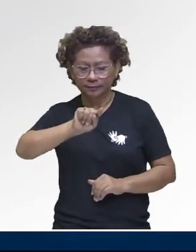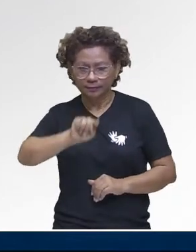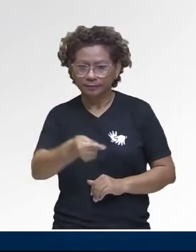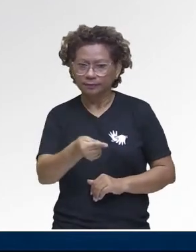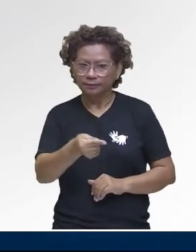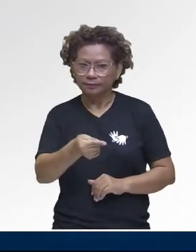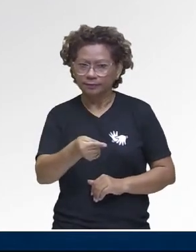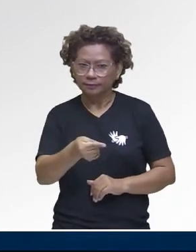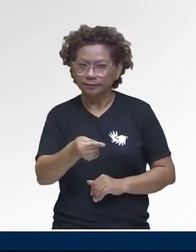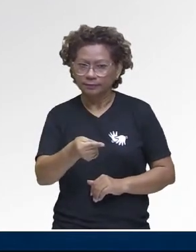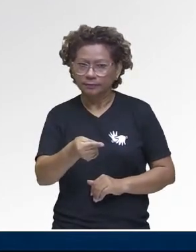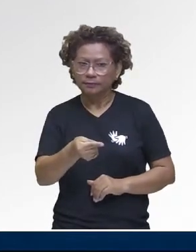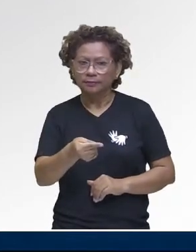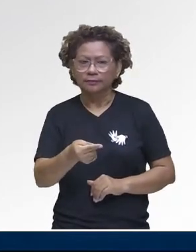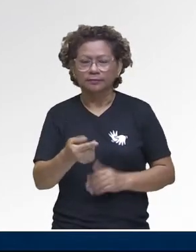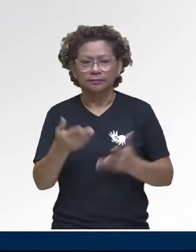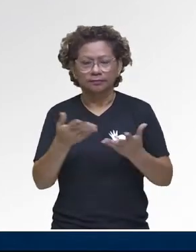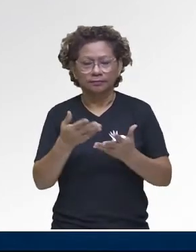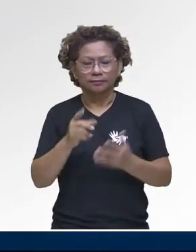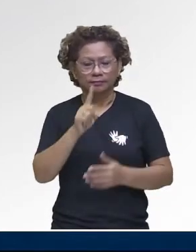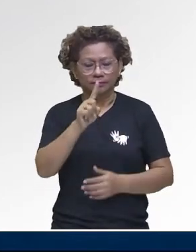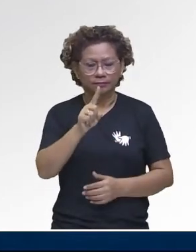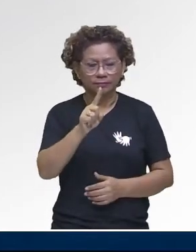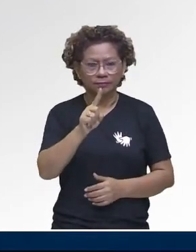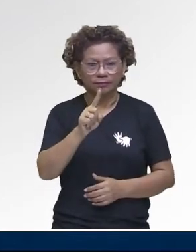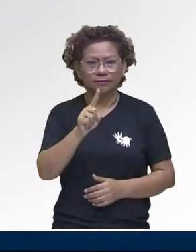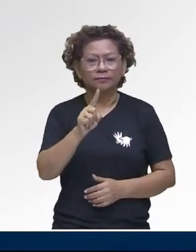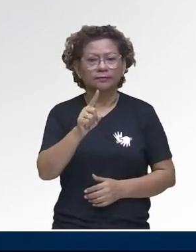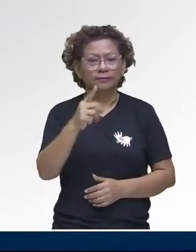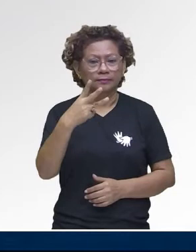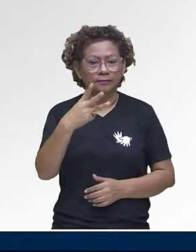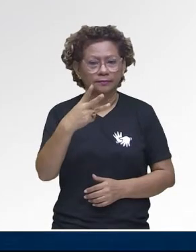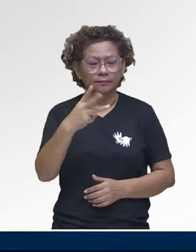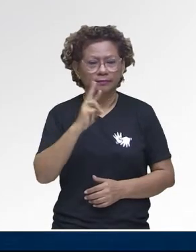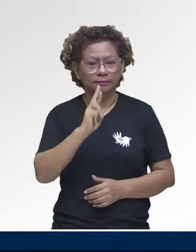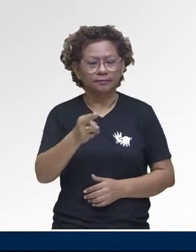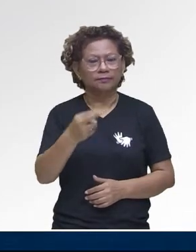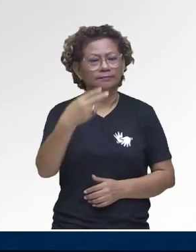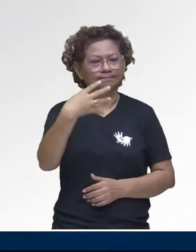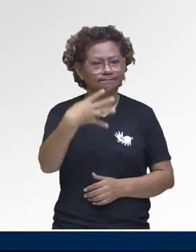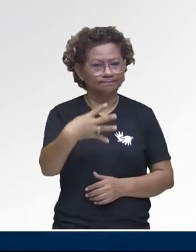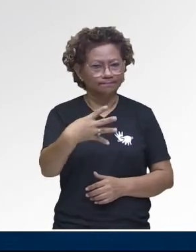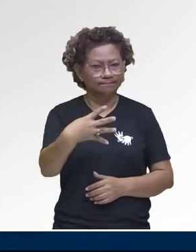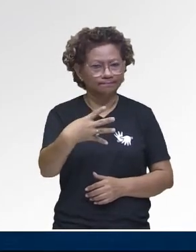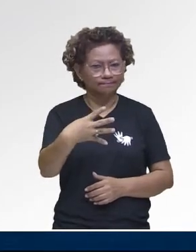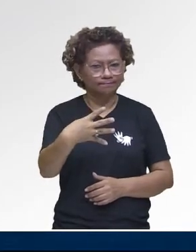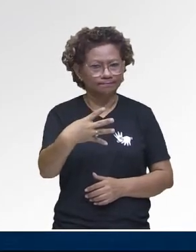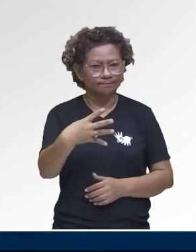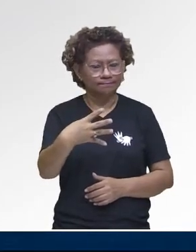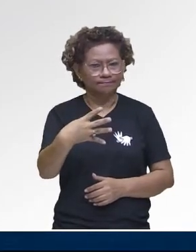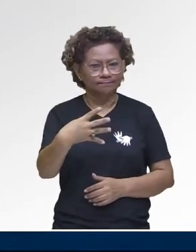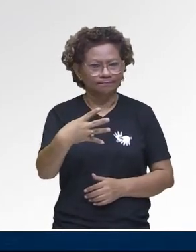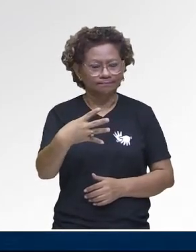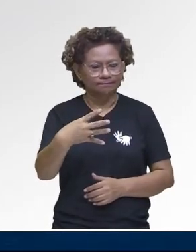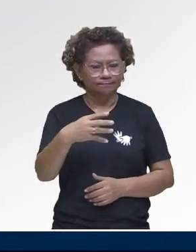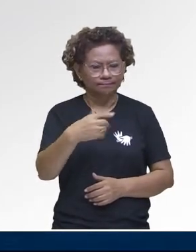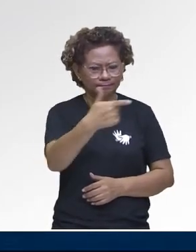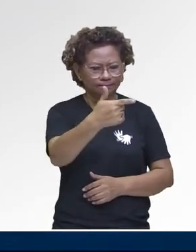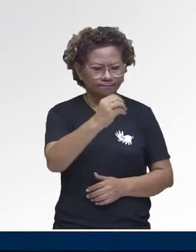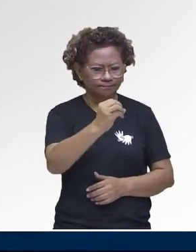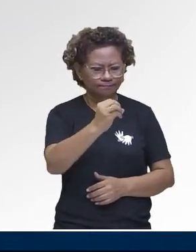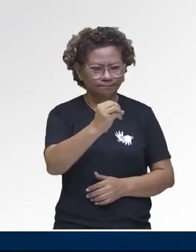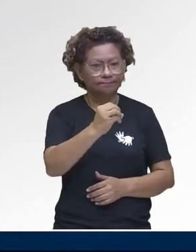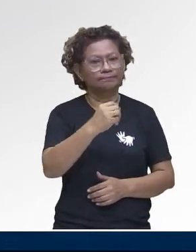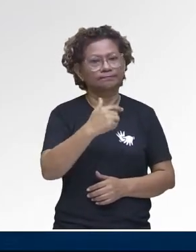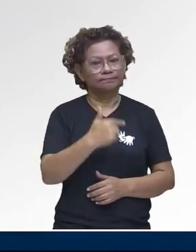4 e aqui 2. Então, 24 inteiros e 35 centésimos. Vamos